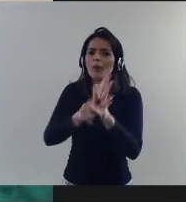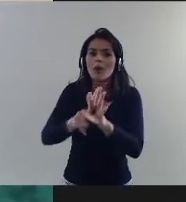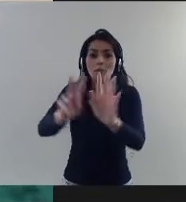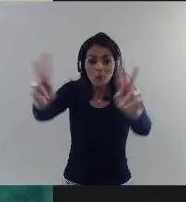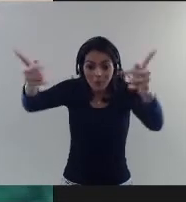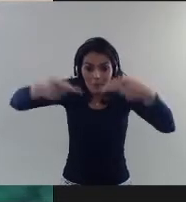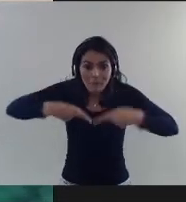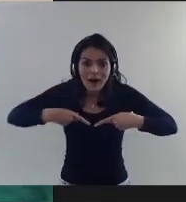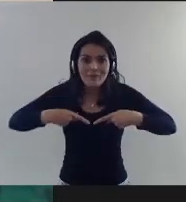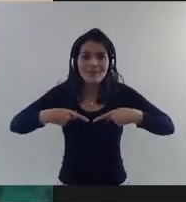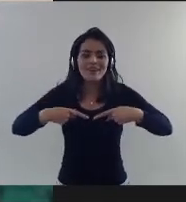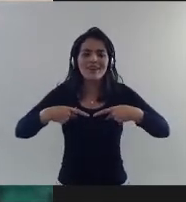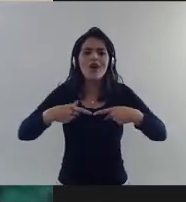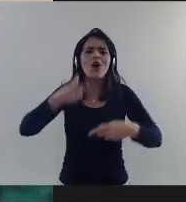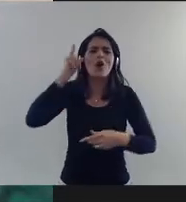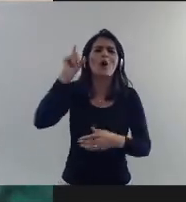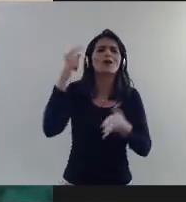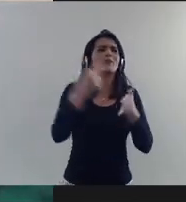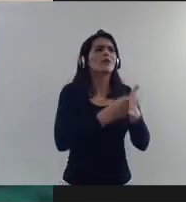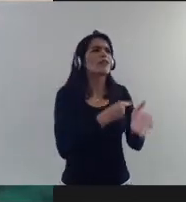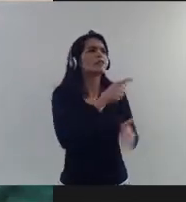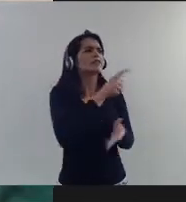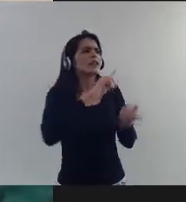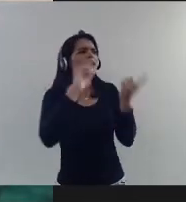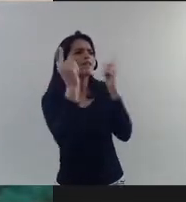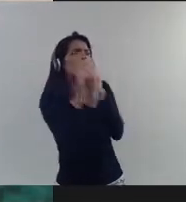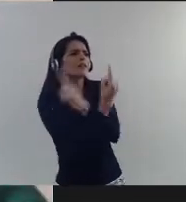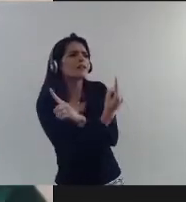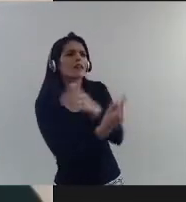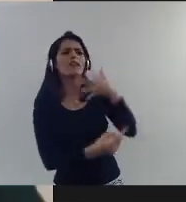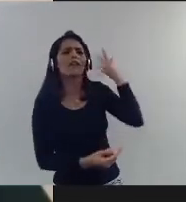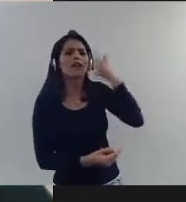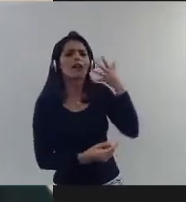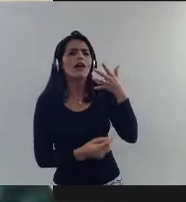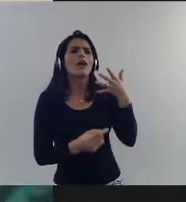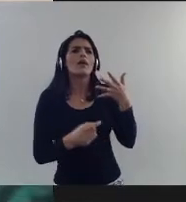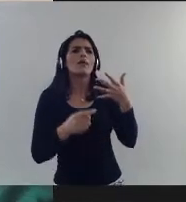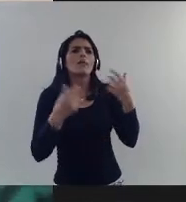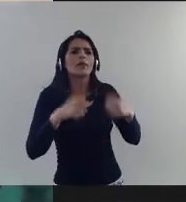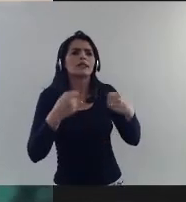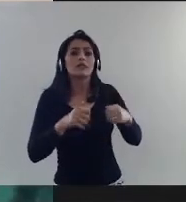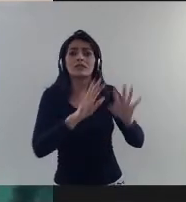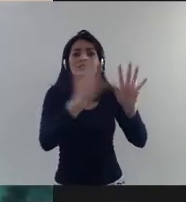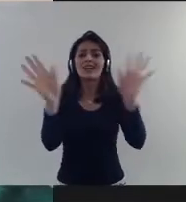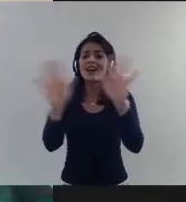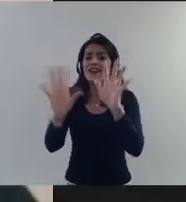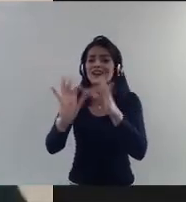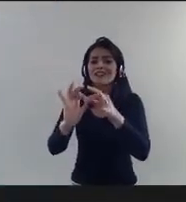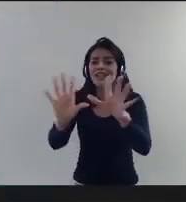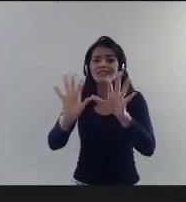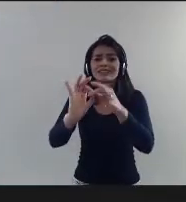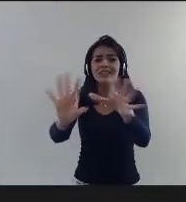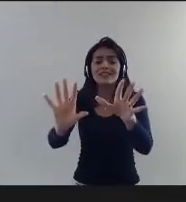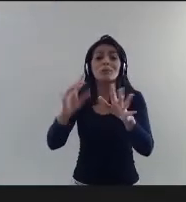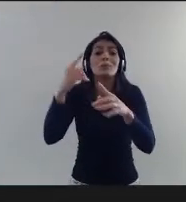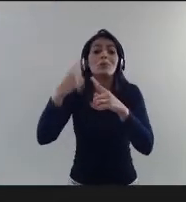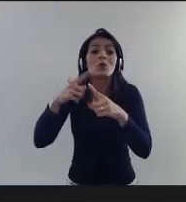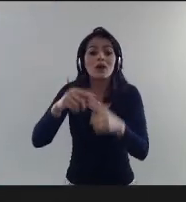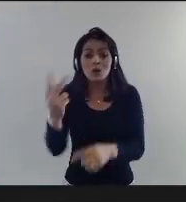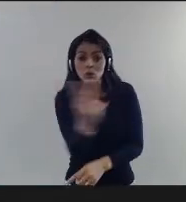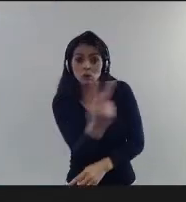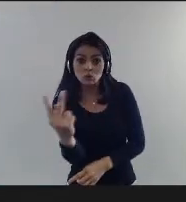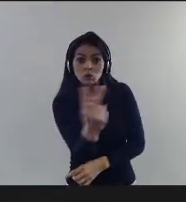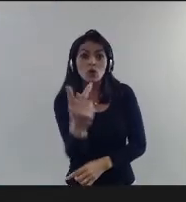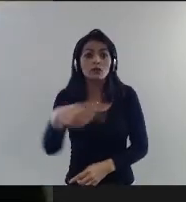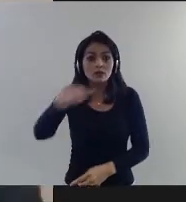Quando você me perguntou ontem, Patrícia, você quer inverter a ordem? A gente mantém... Eu disse, não, deixa do jeito que está, porque eles é